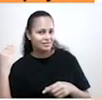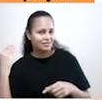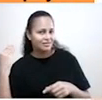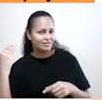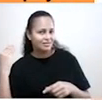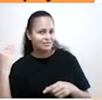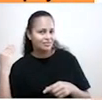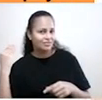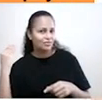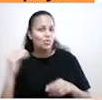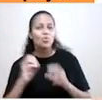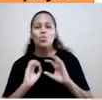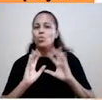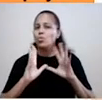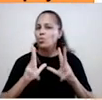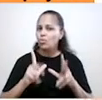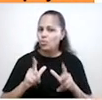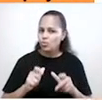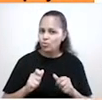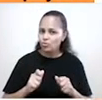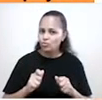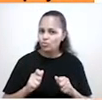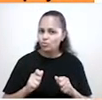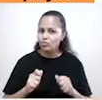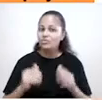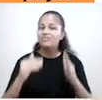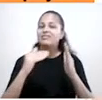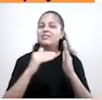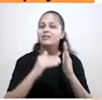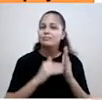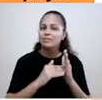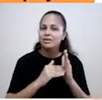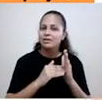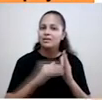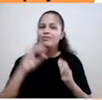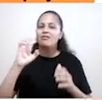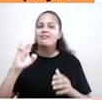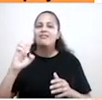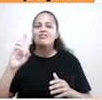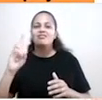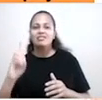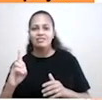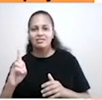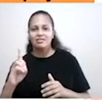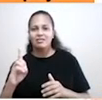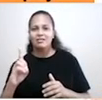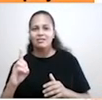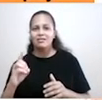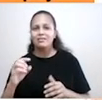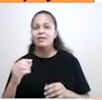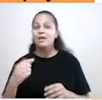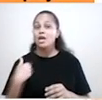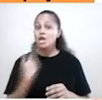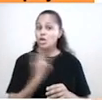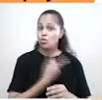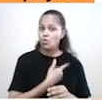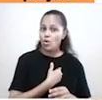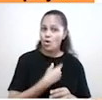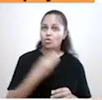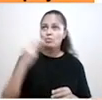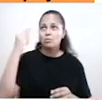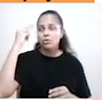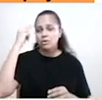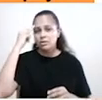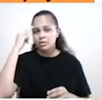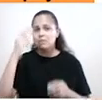no particípio, todos eles vão terminar em ed. E a gente acaba memorizando quais são